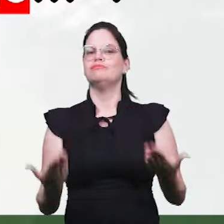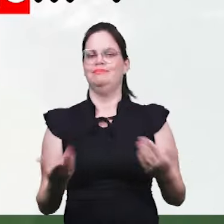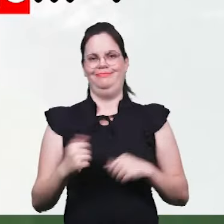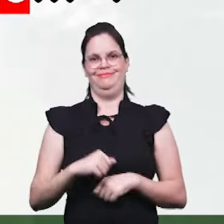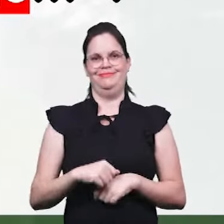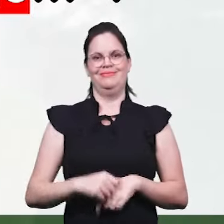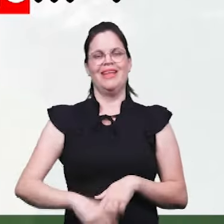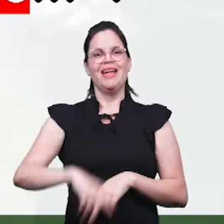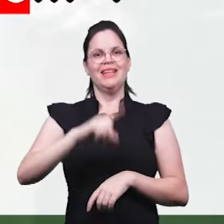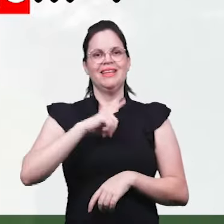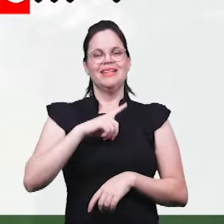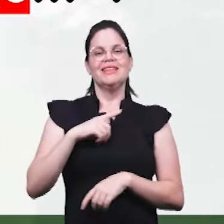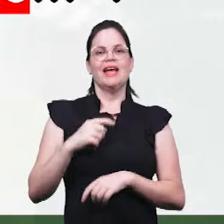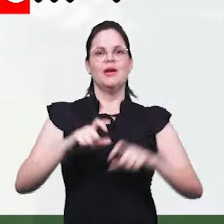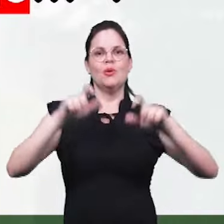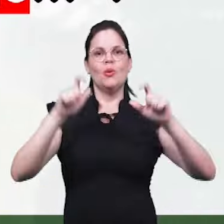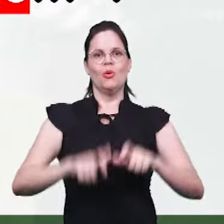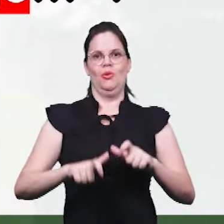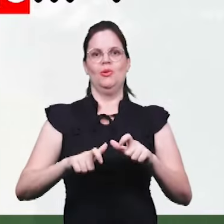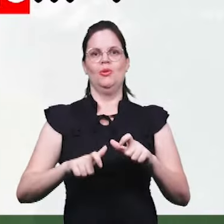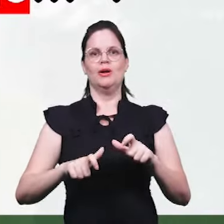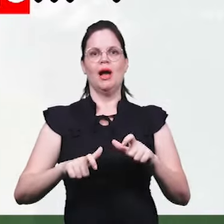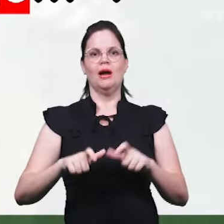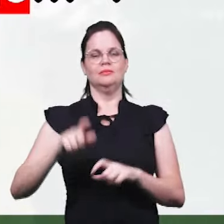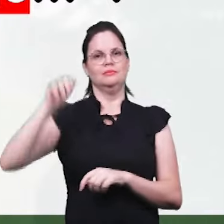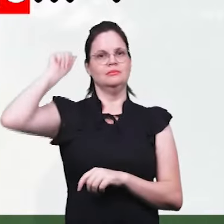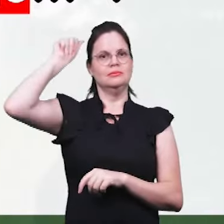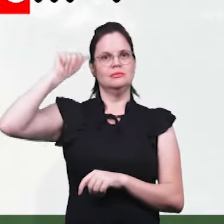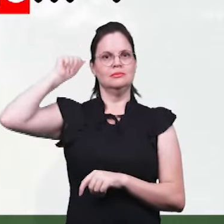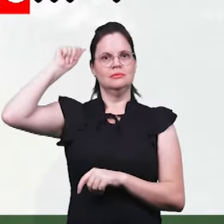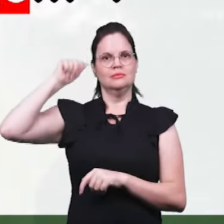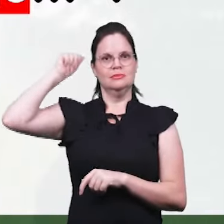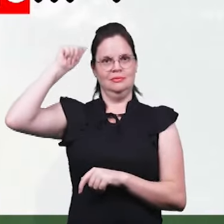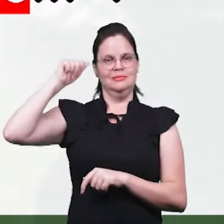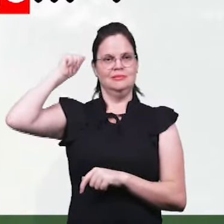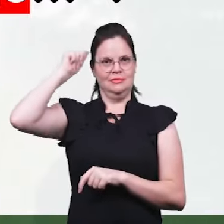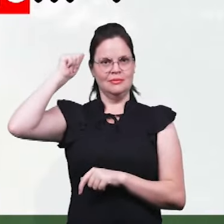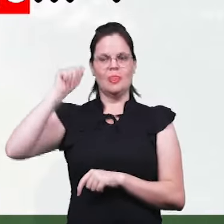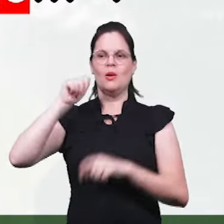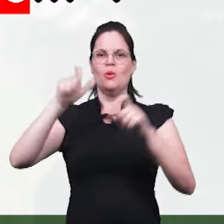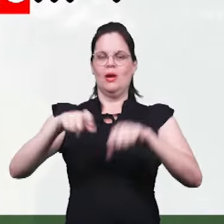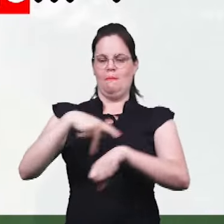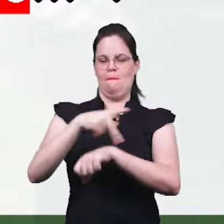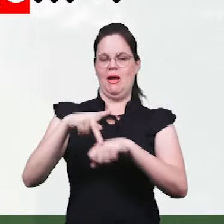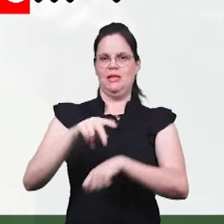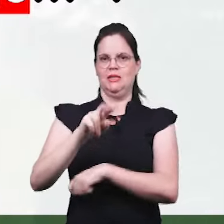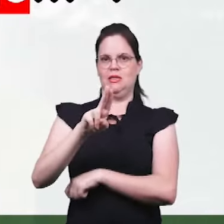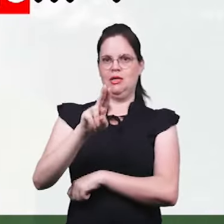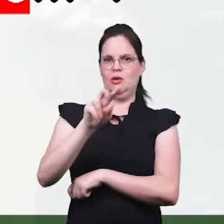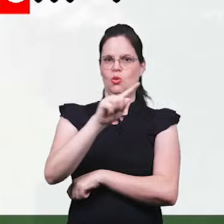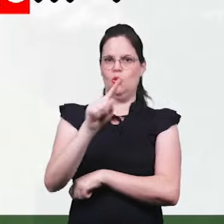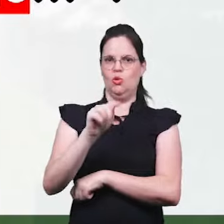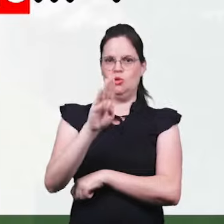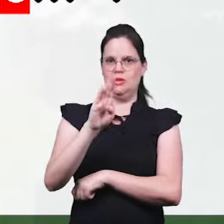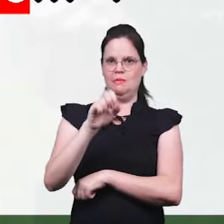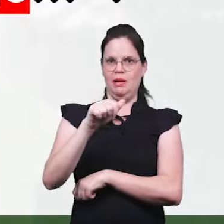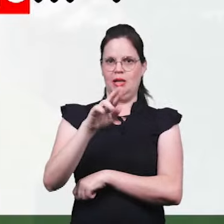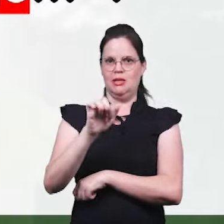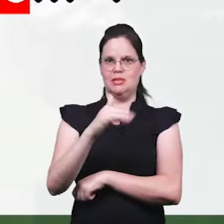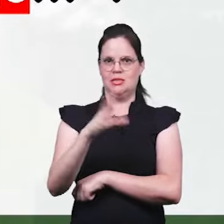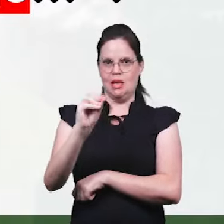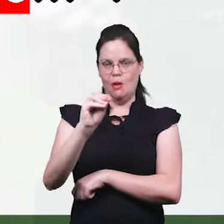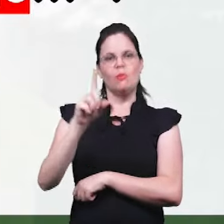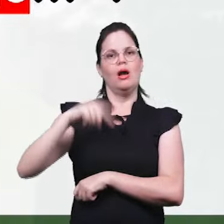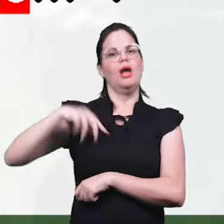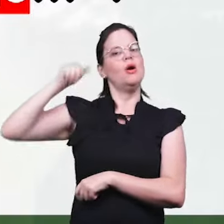nossa virá bem de longe, ela vem de lá do Uzbequistão, da nossa igreja em Samarcã. E quem vai responder ali essa pergunta